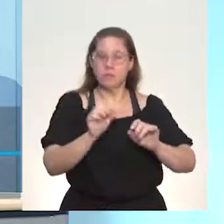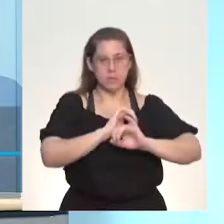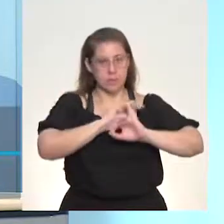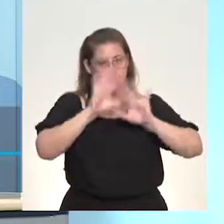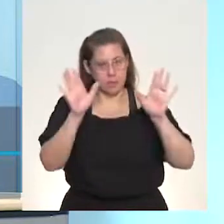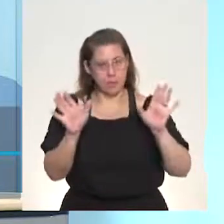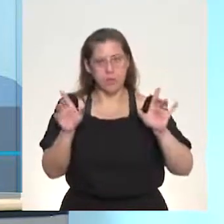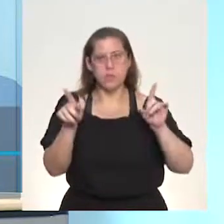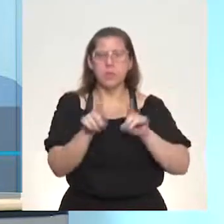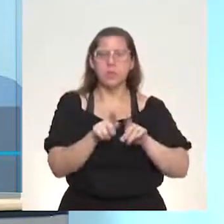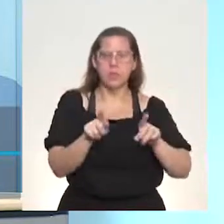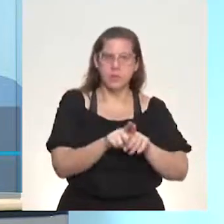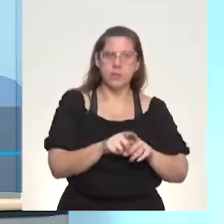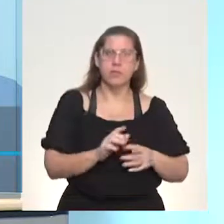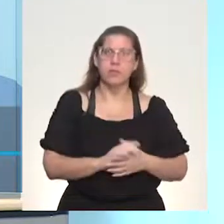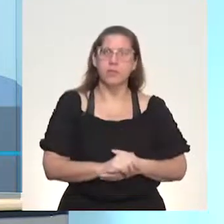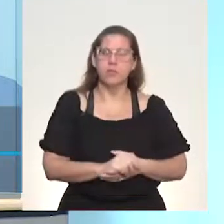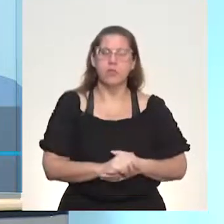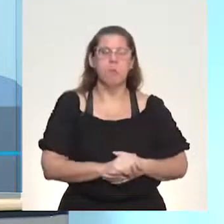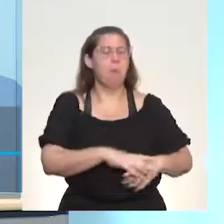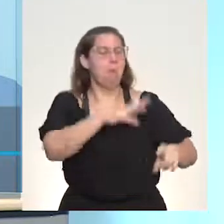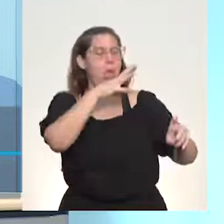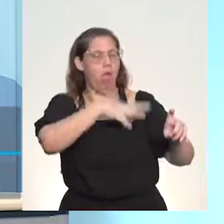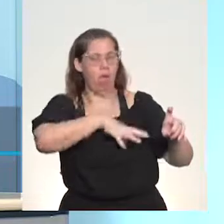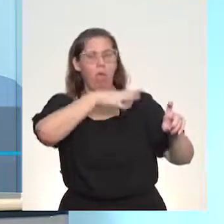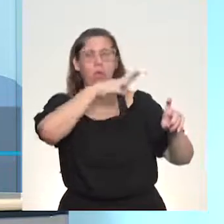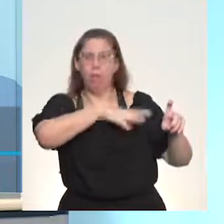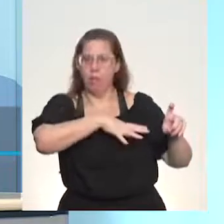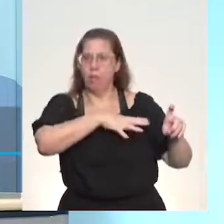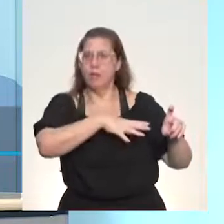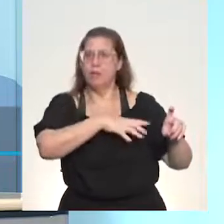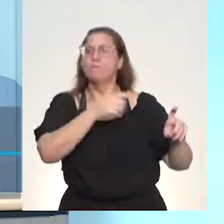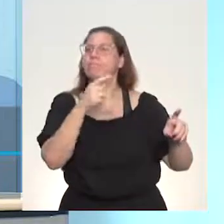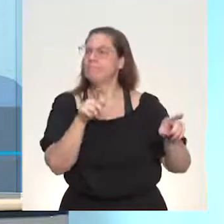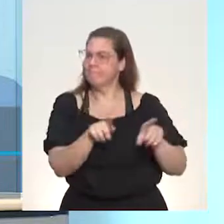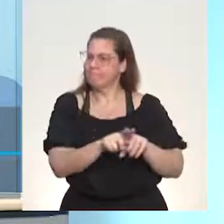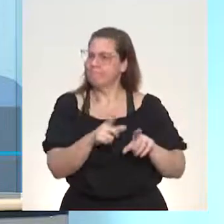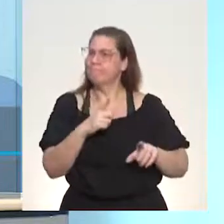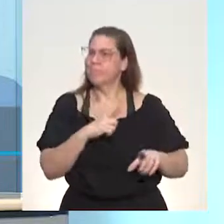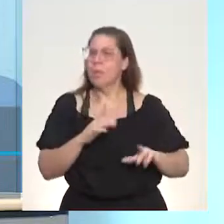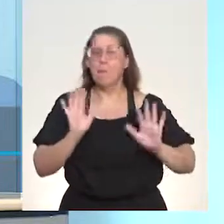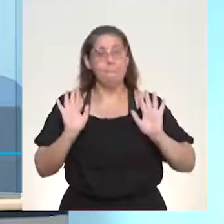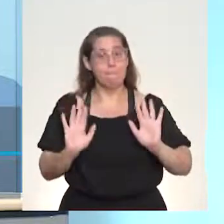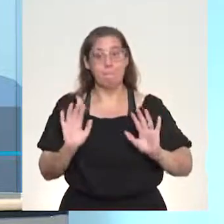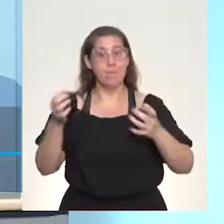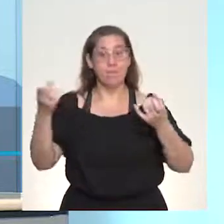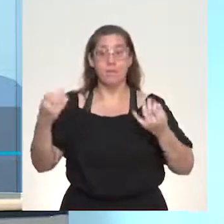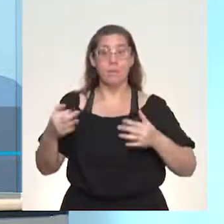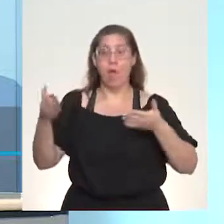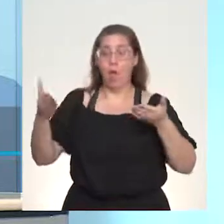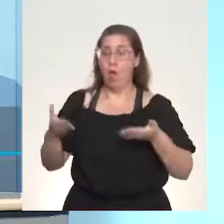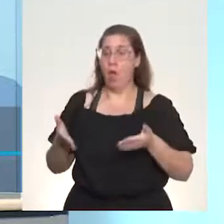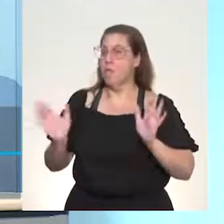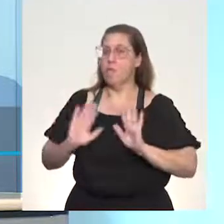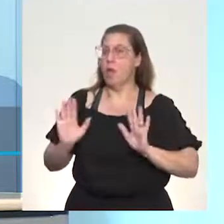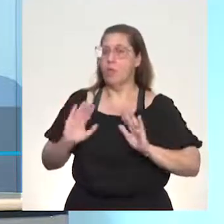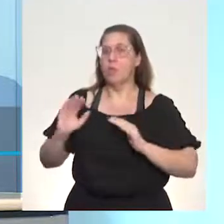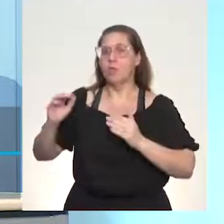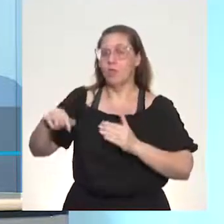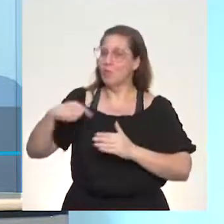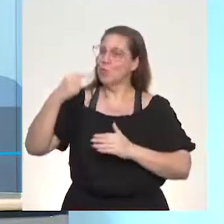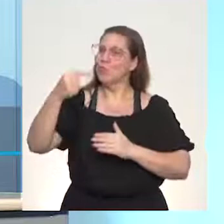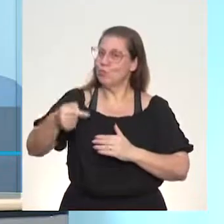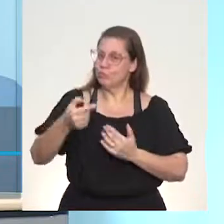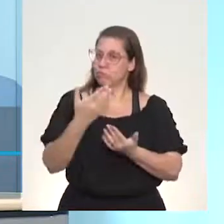de mito, né? Ela também mistifica, mas isso eu não vou falar eu vou falar mais na aula que